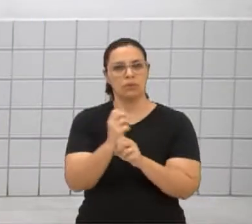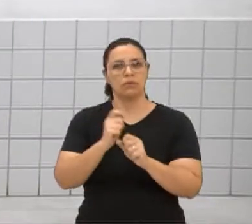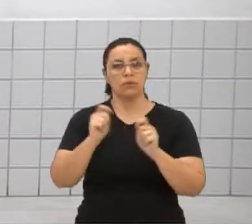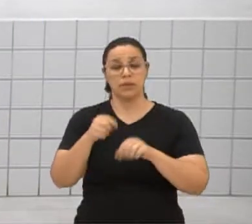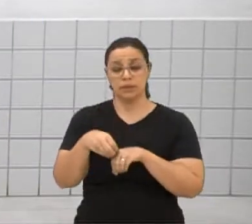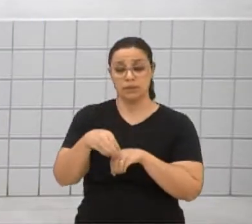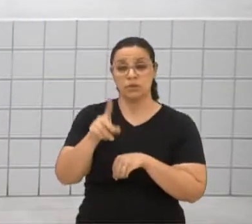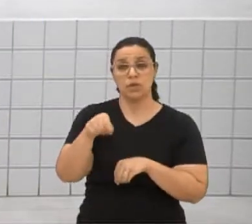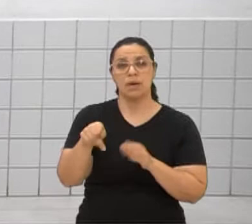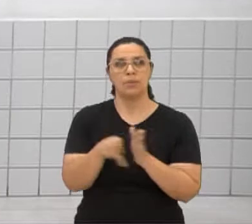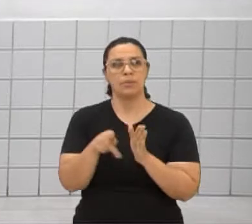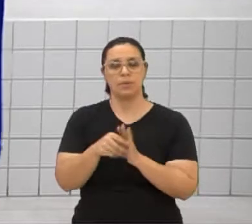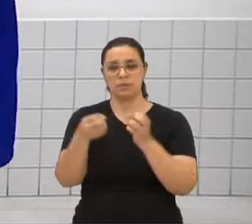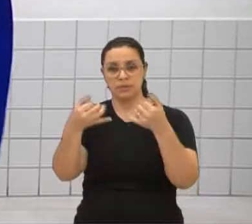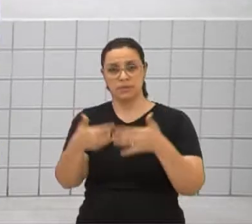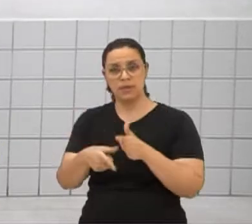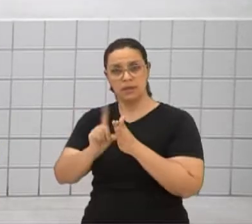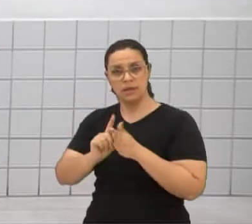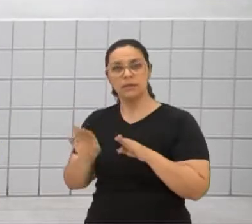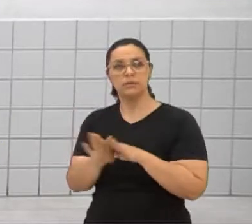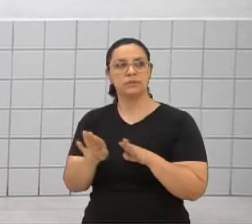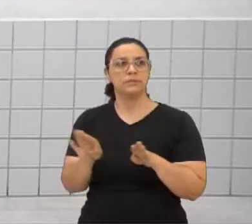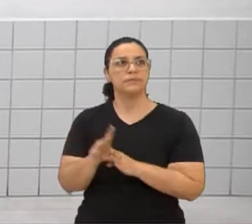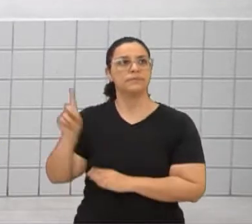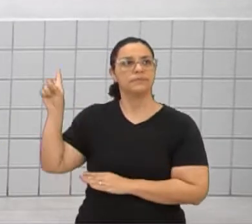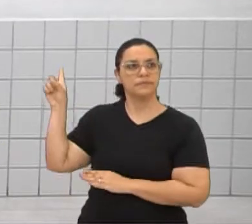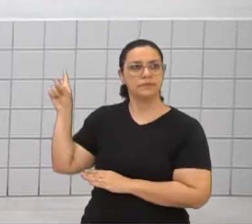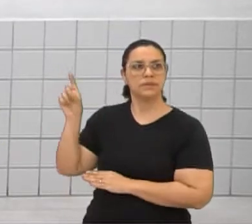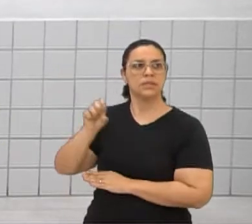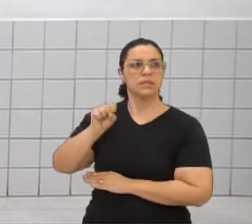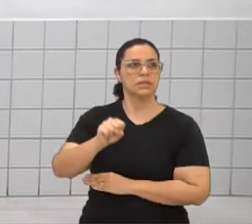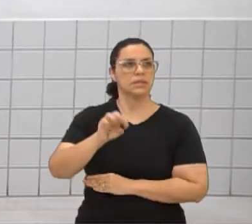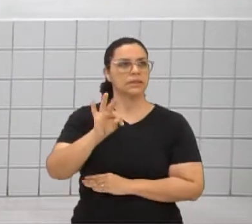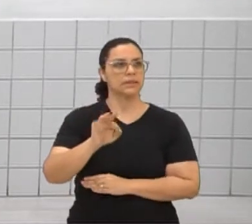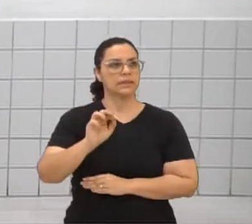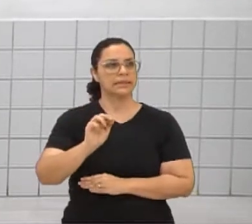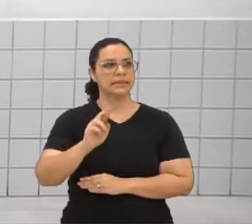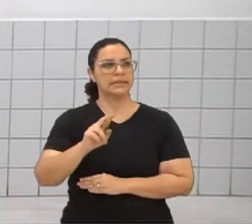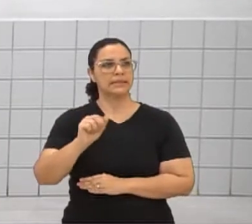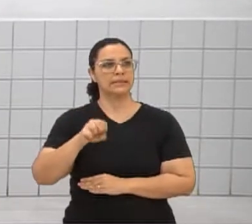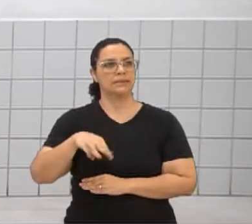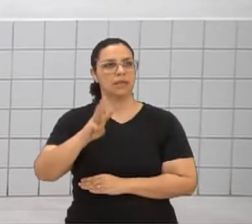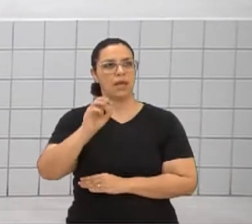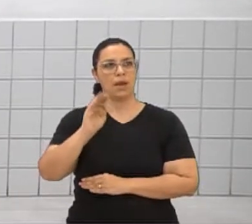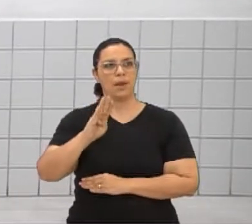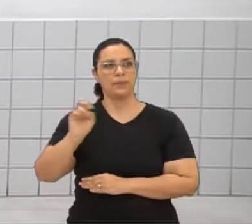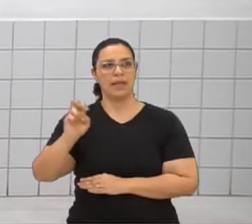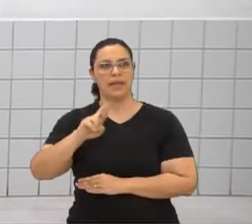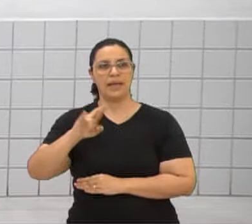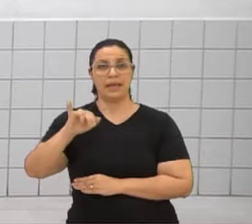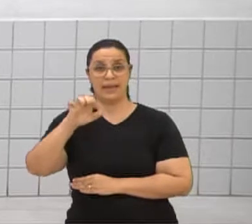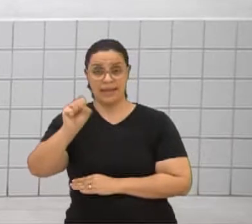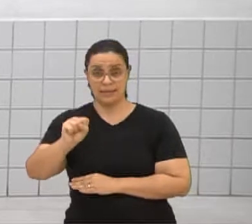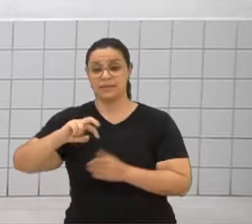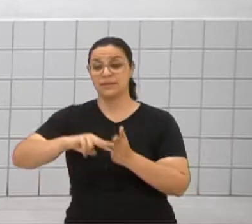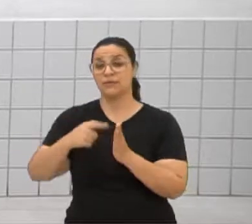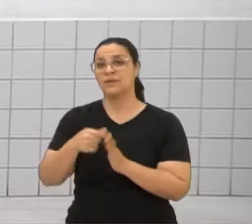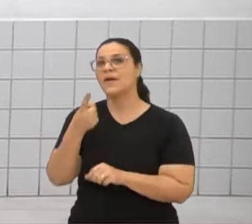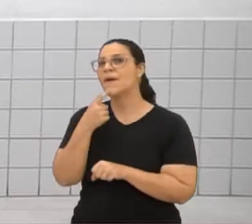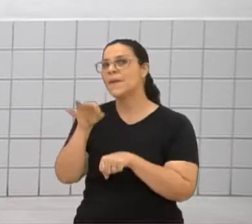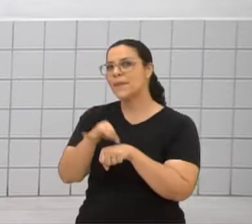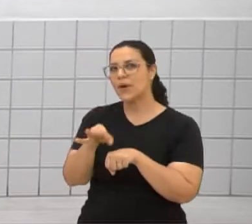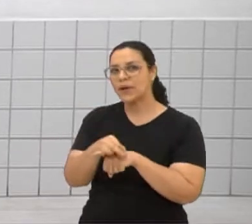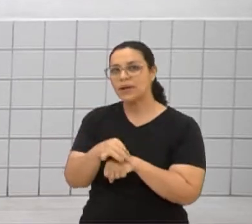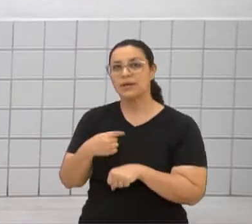daqui a dica é pessoal como eu disse anteriormente E se for bearings que significa morango automaticamente você vê que ela tava plural